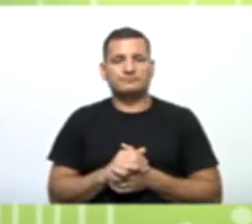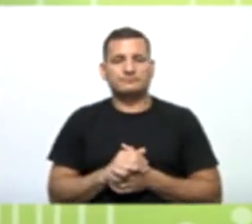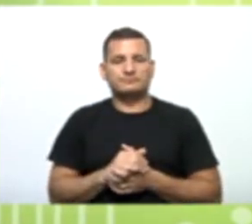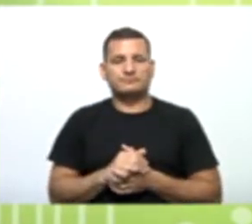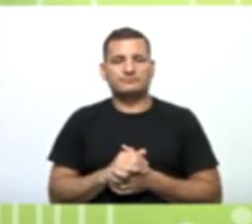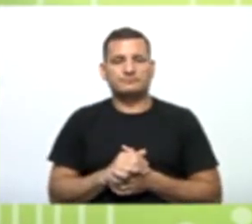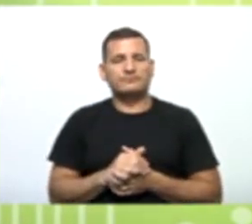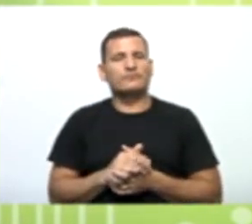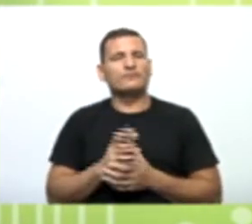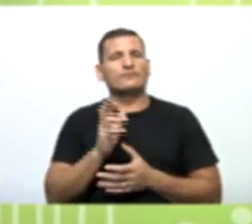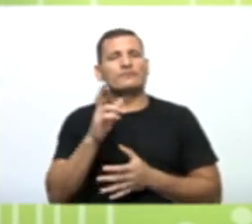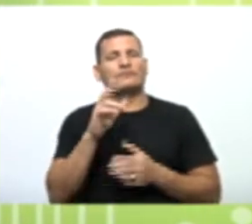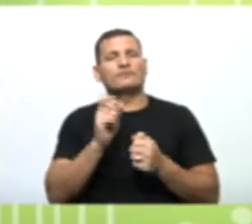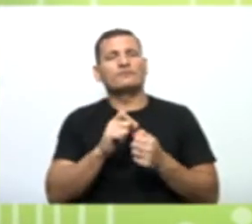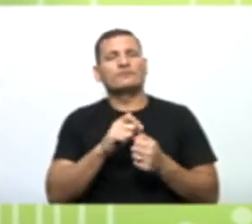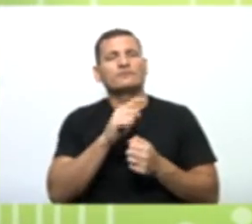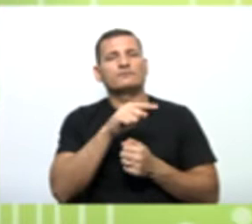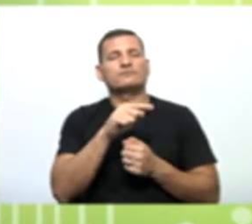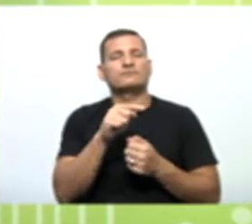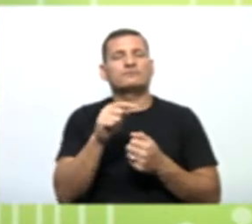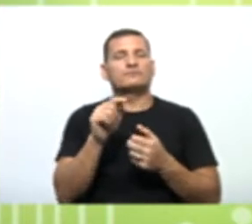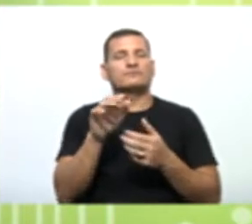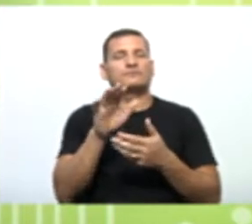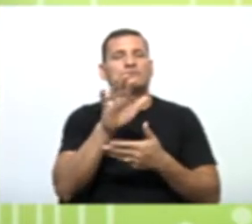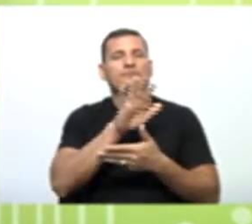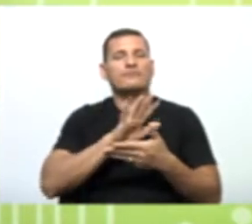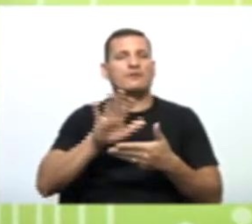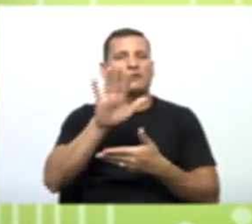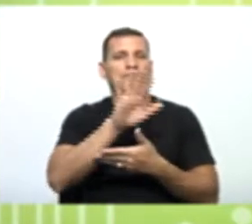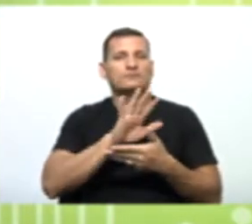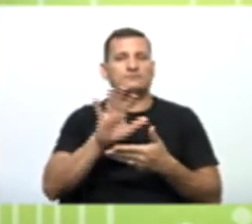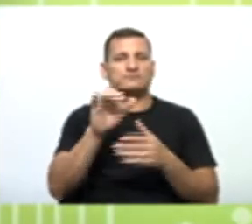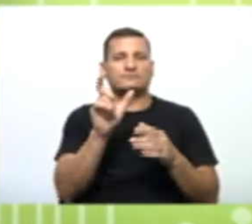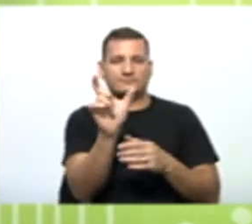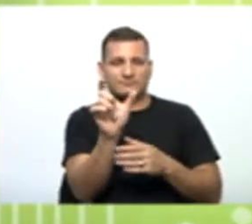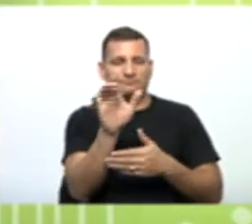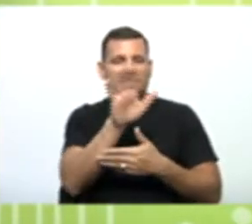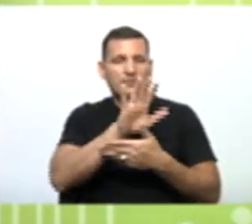Quem projetou essa interface? Ela se